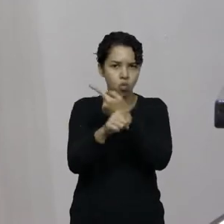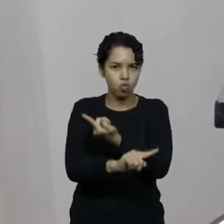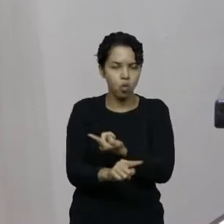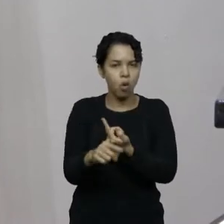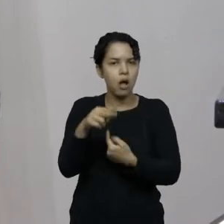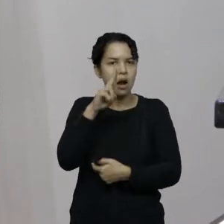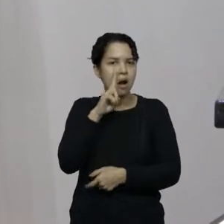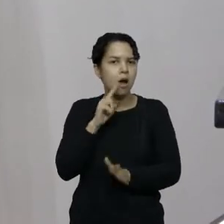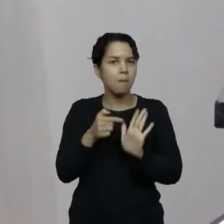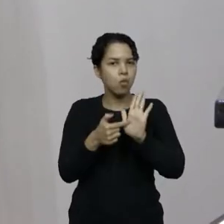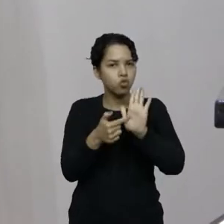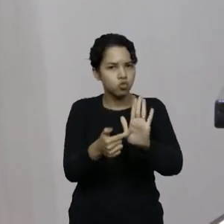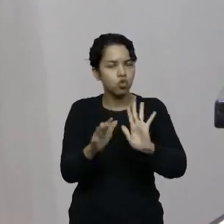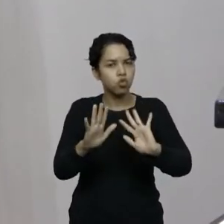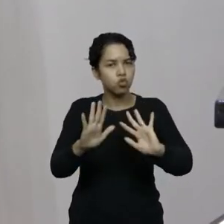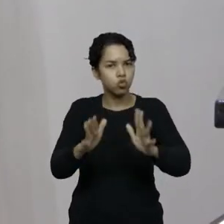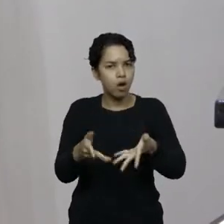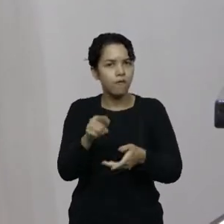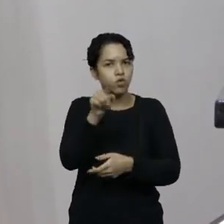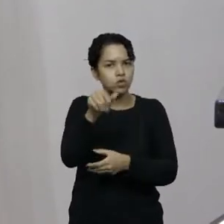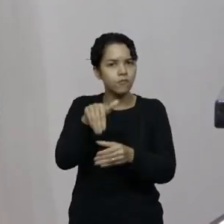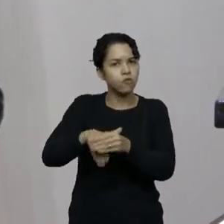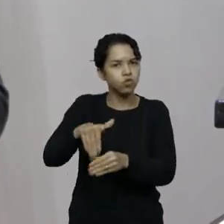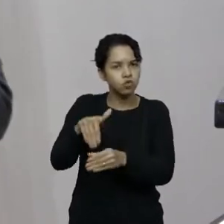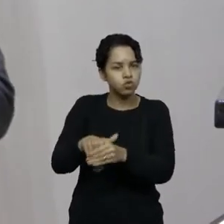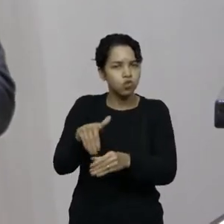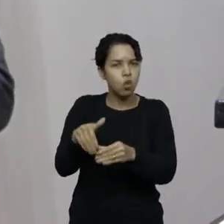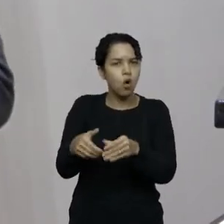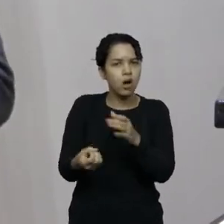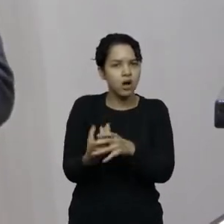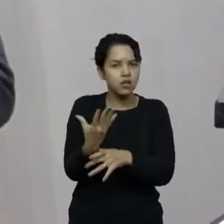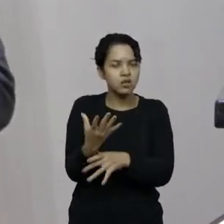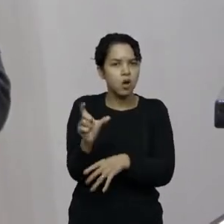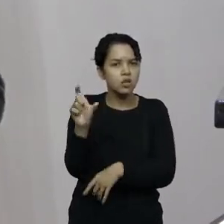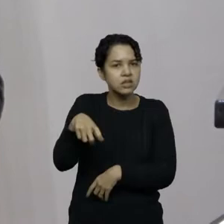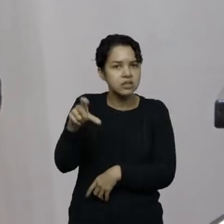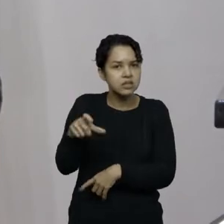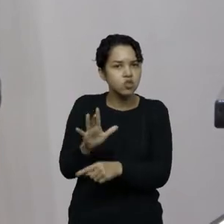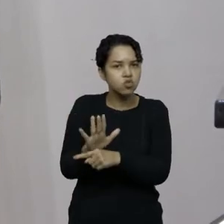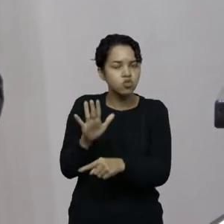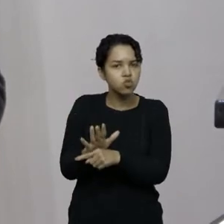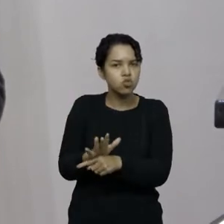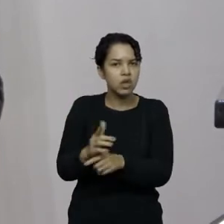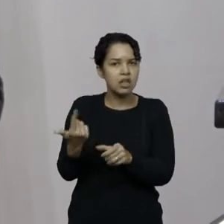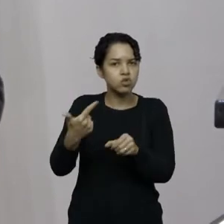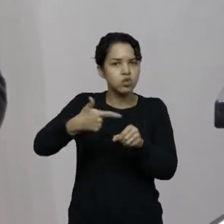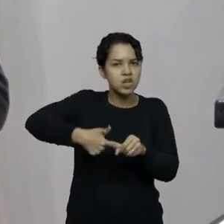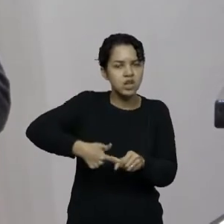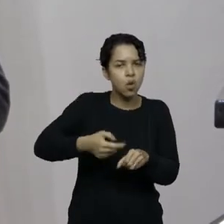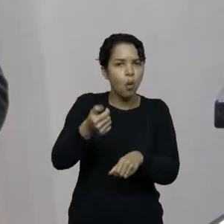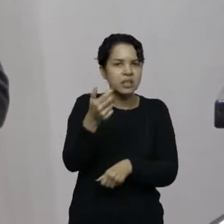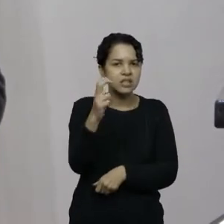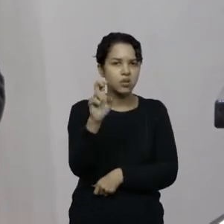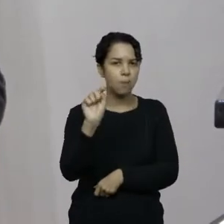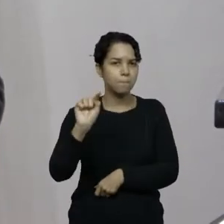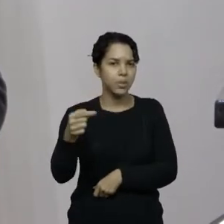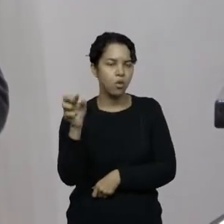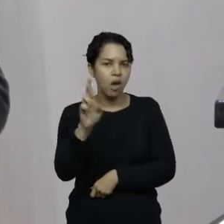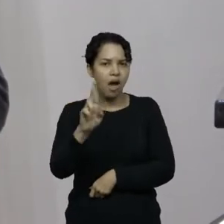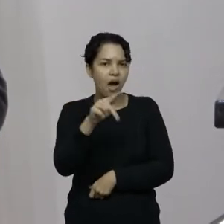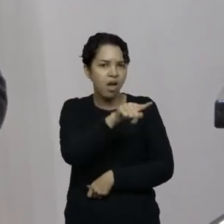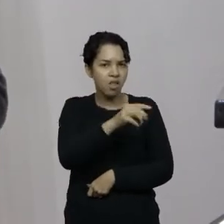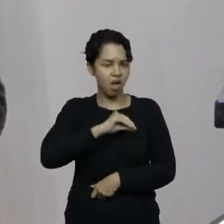o senhor voltou a criação de auxílio gasolina de quase cinco mil reais para quem já ganhou máximo o senhor voltou e